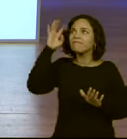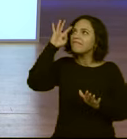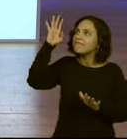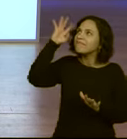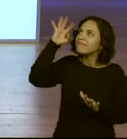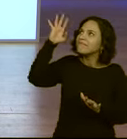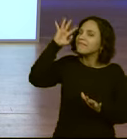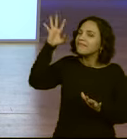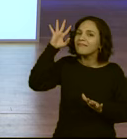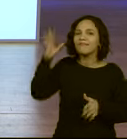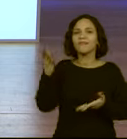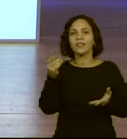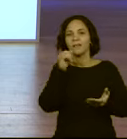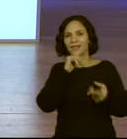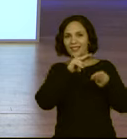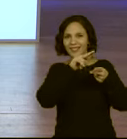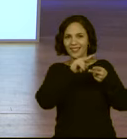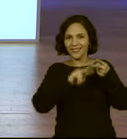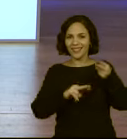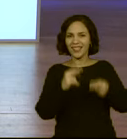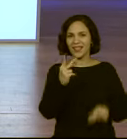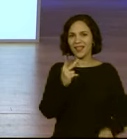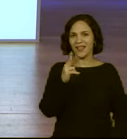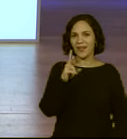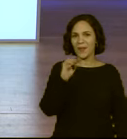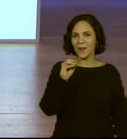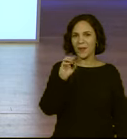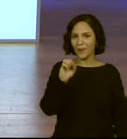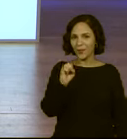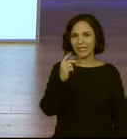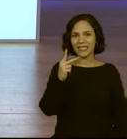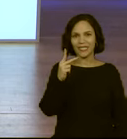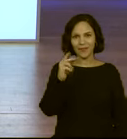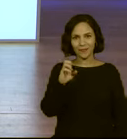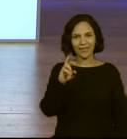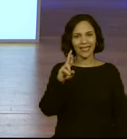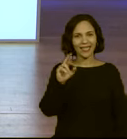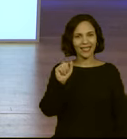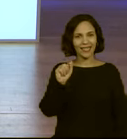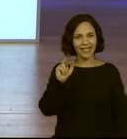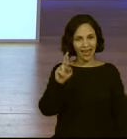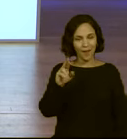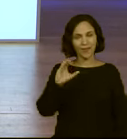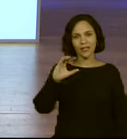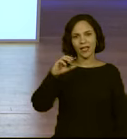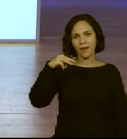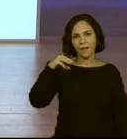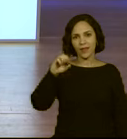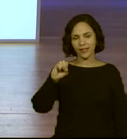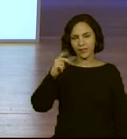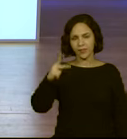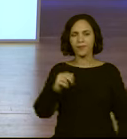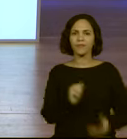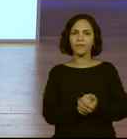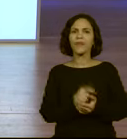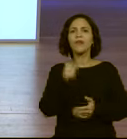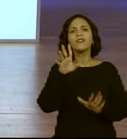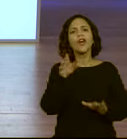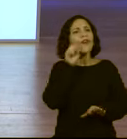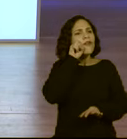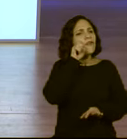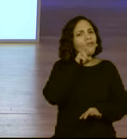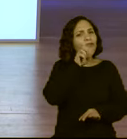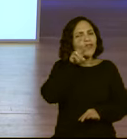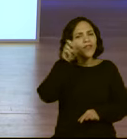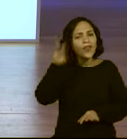trazer aí na nossa hashtag prosperar cemsp é alguma música que fale sobre